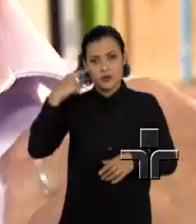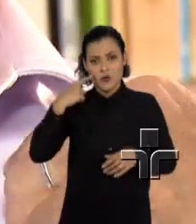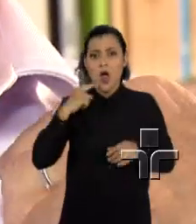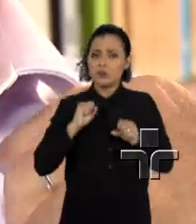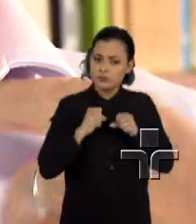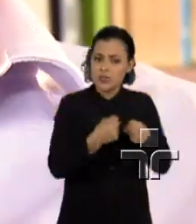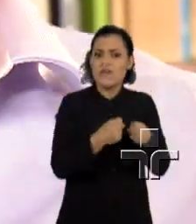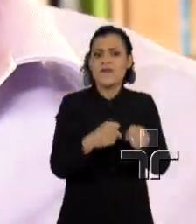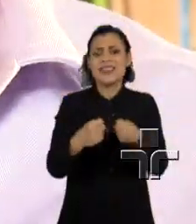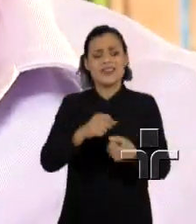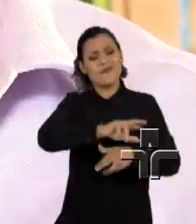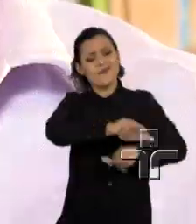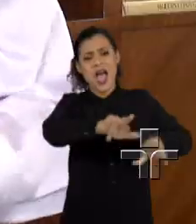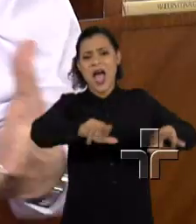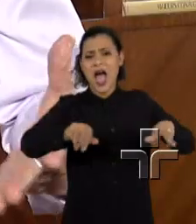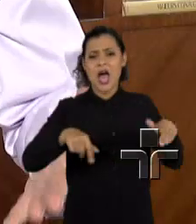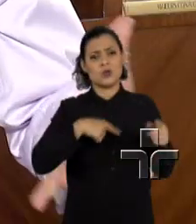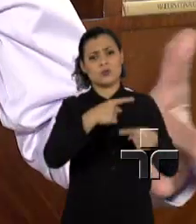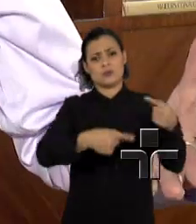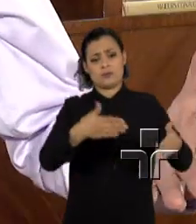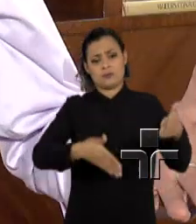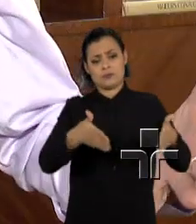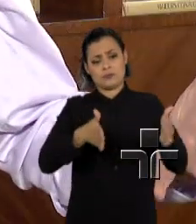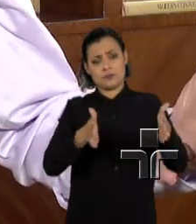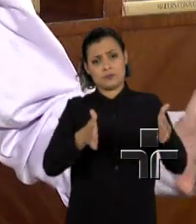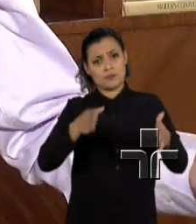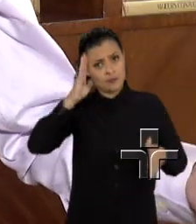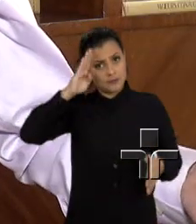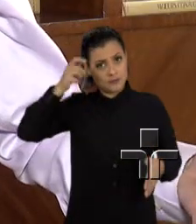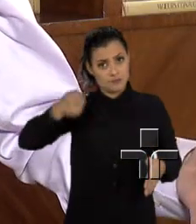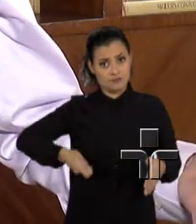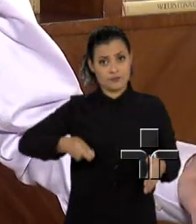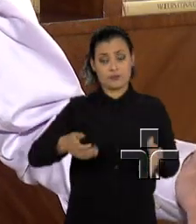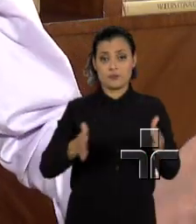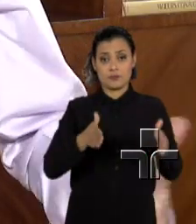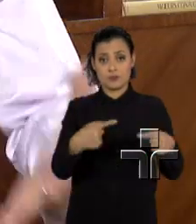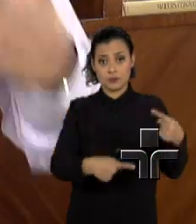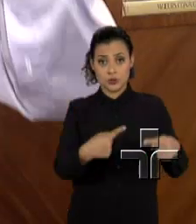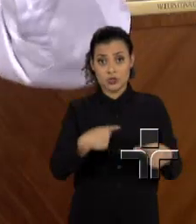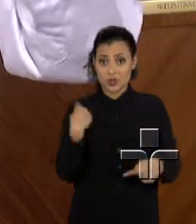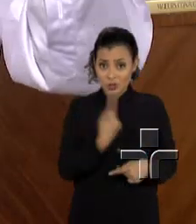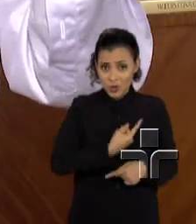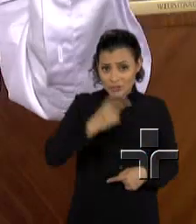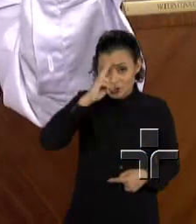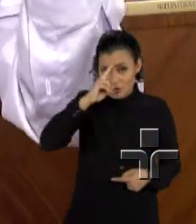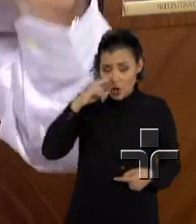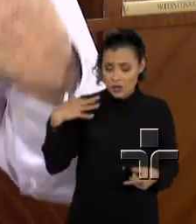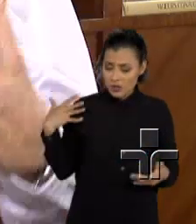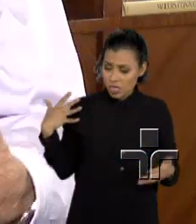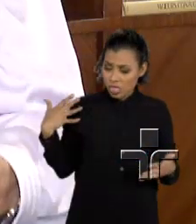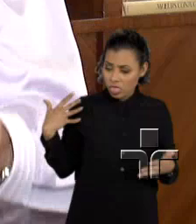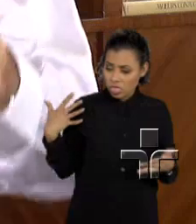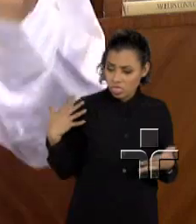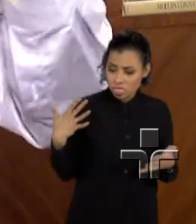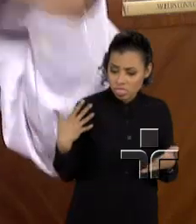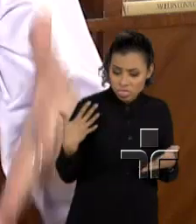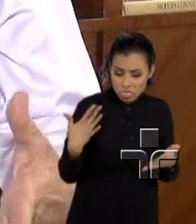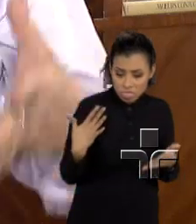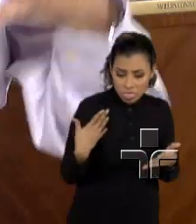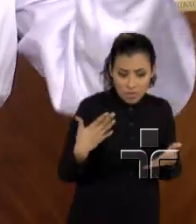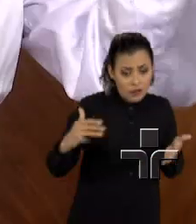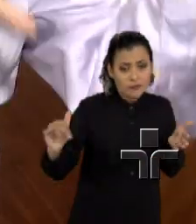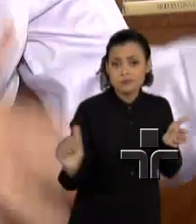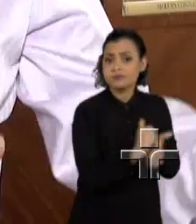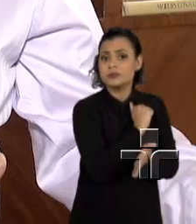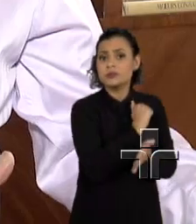presos políticos na época. A nossa história está incompleta. A nossa história se fecharia se